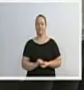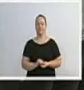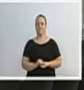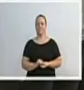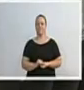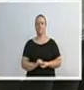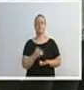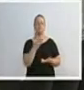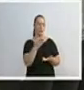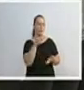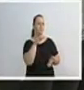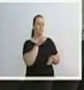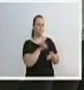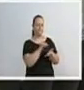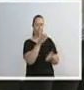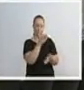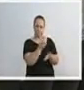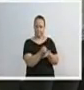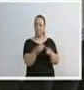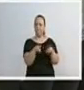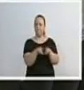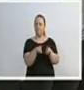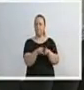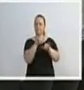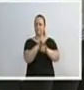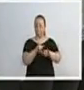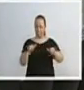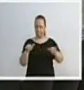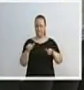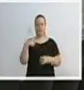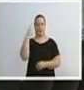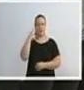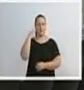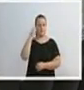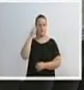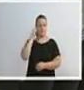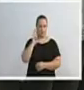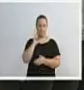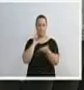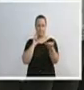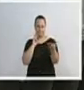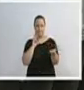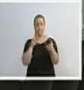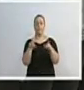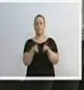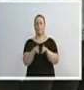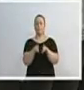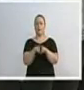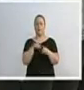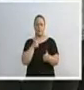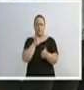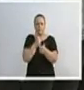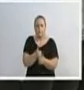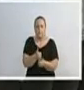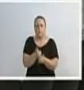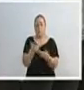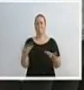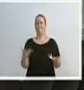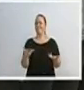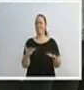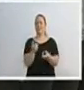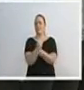Ratifico a sua fala de registro e destaco o vereador Vanderlei, que também, com tão curto espaço de tempo, é impossível nós